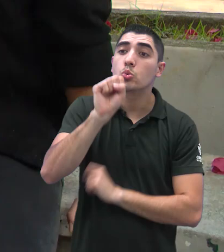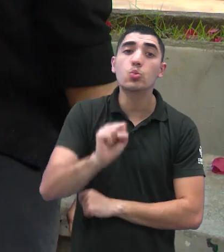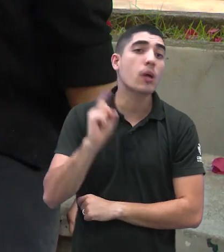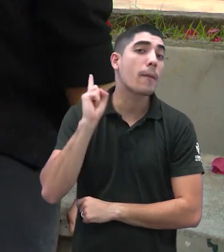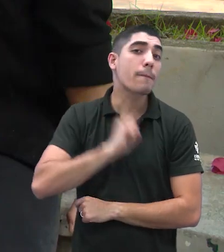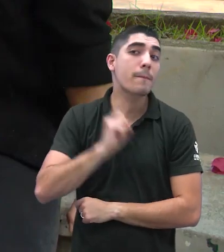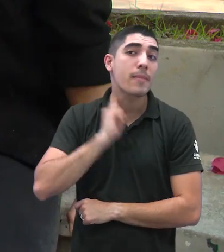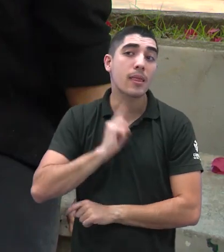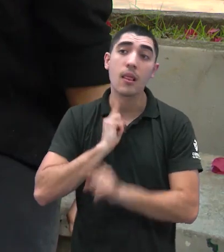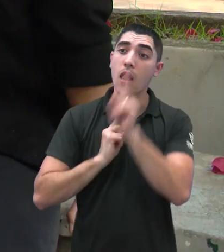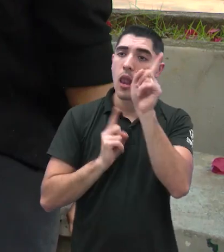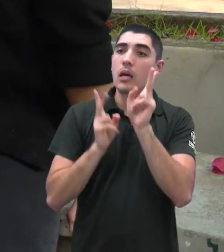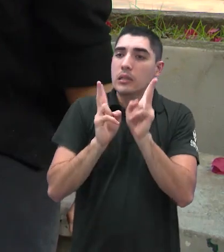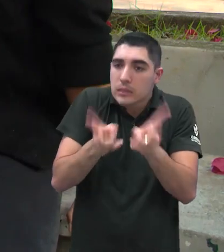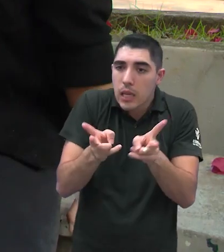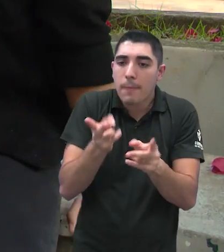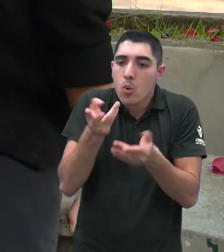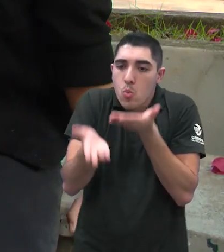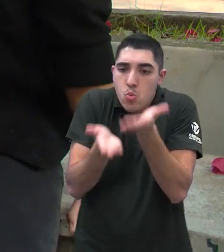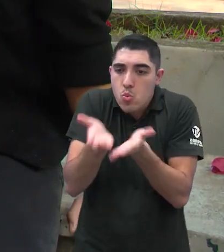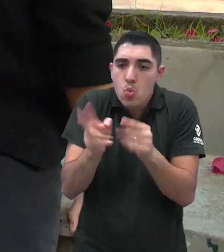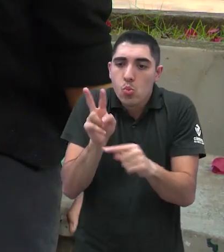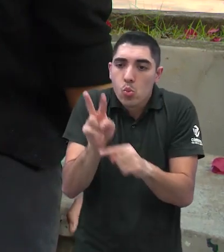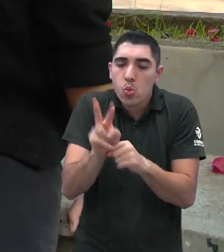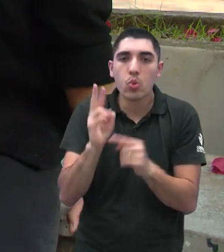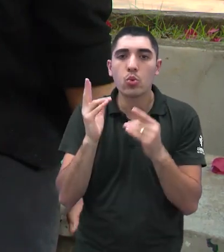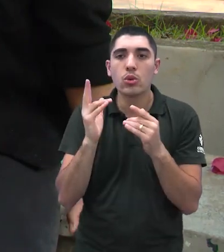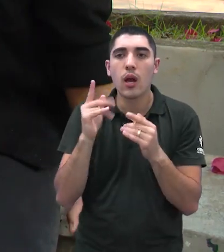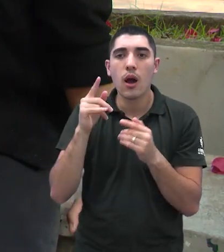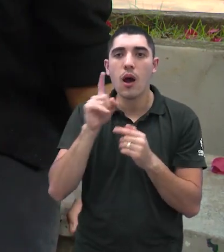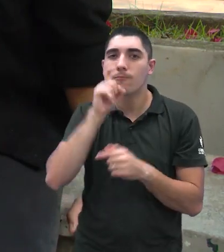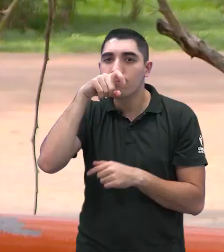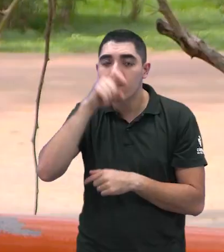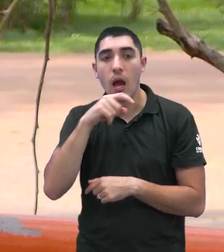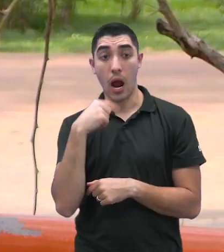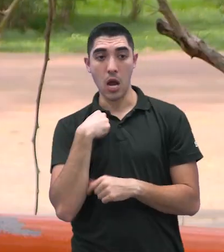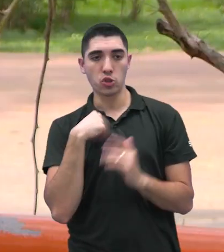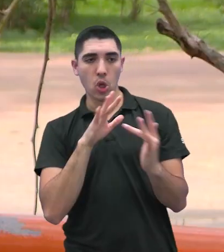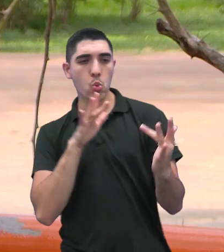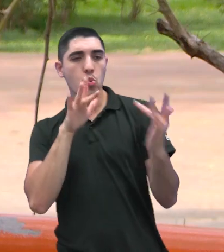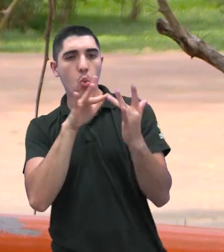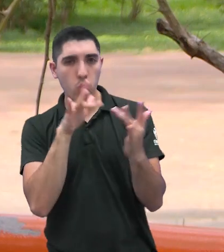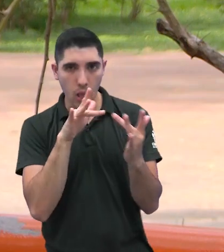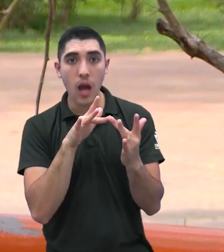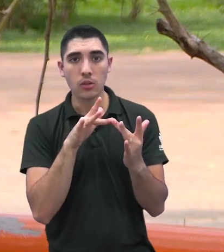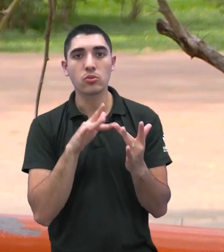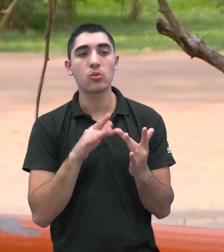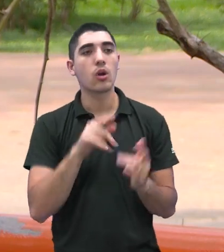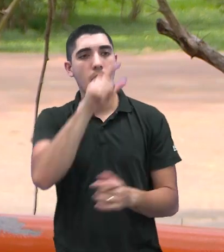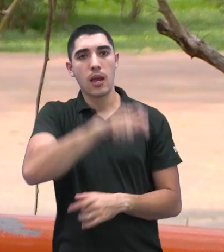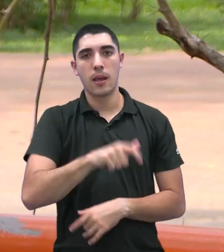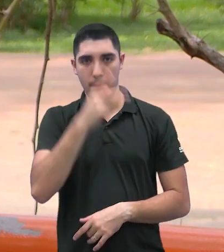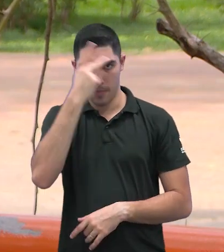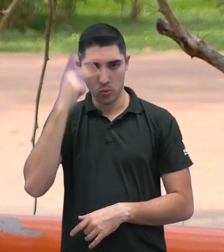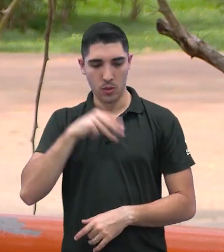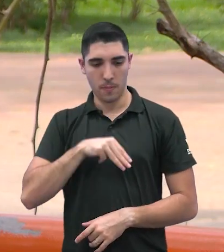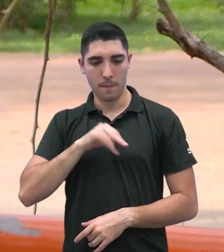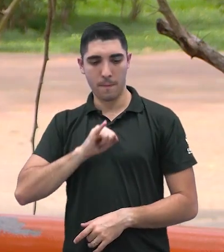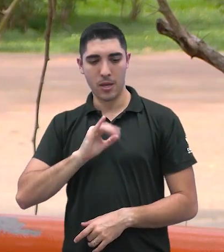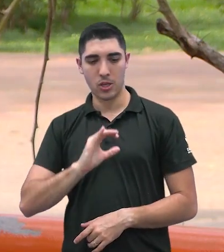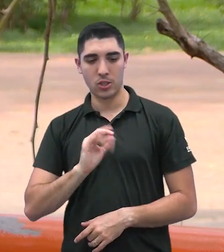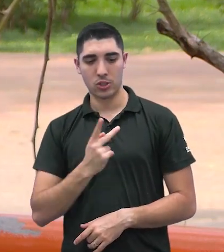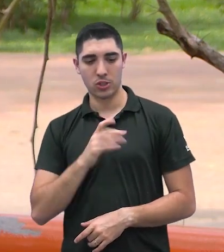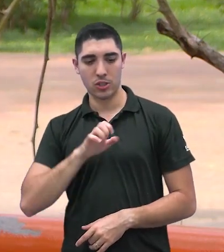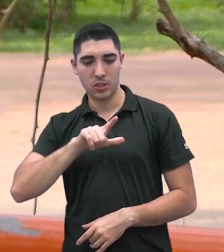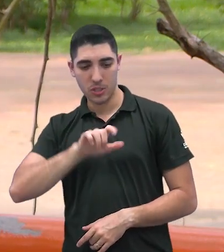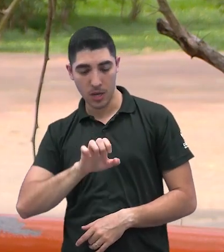sul de Minas, tal, que faz reabilitação, soltura. Eu já entrei em contato, ela falou, a Michele Amaro, ela falou que receberia